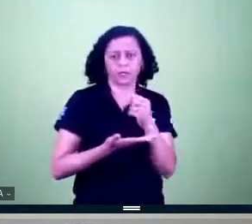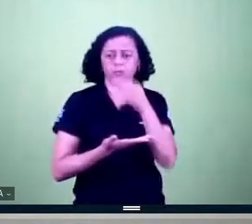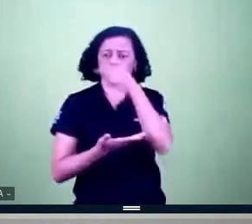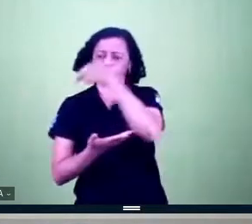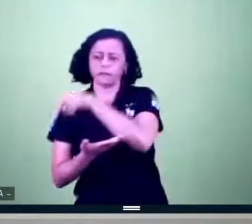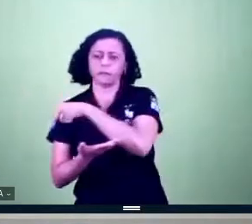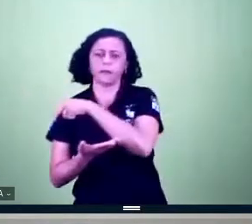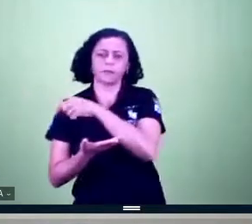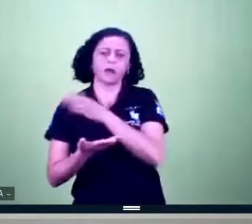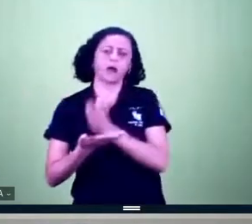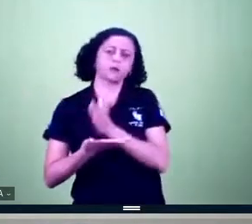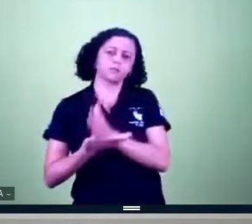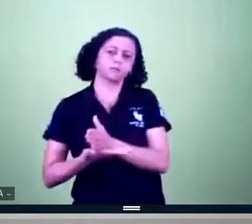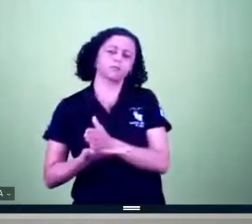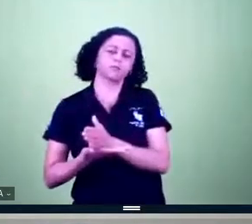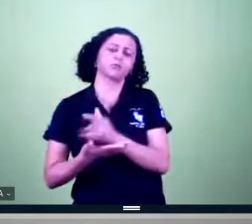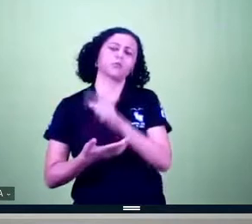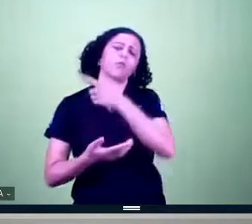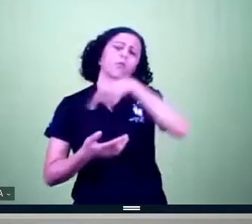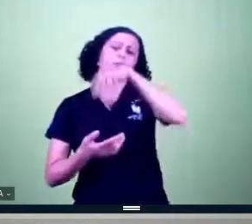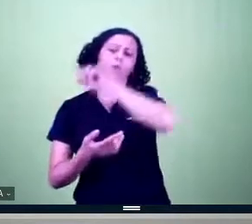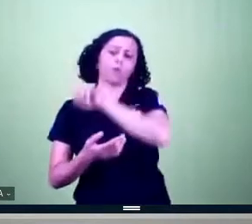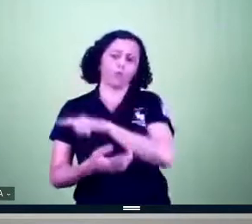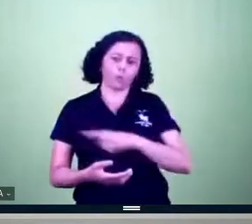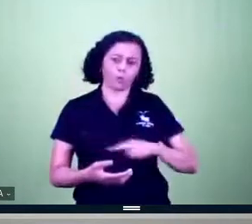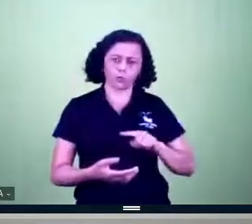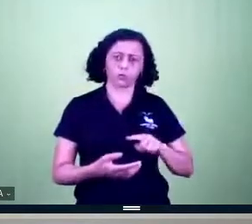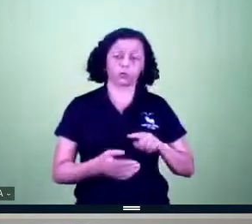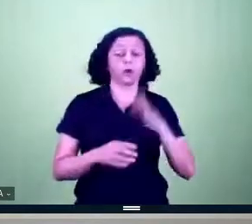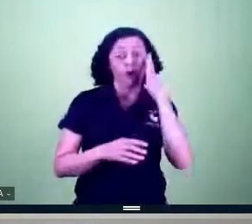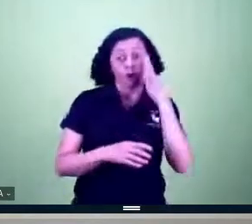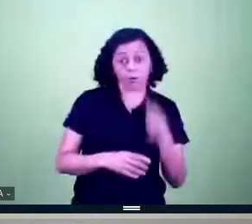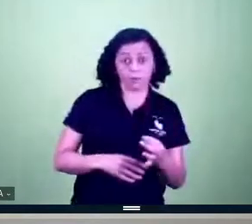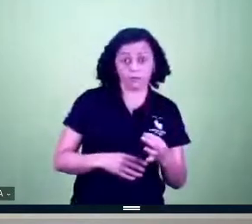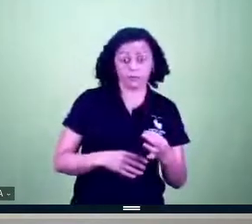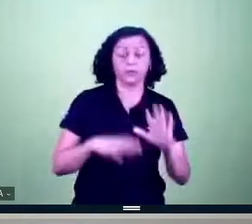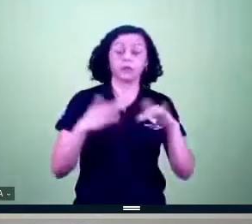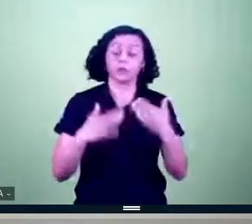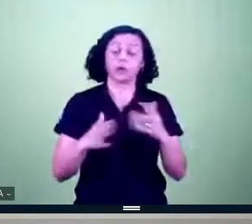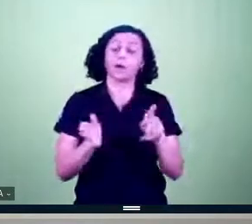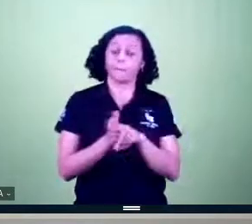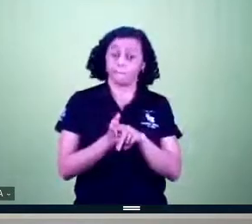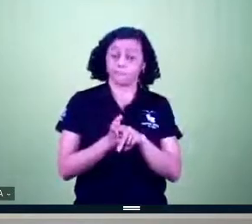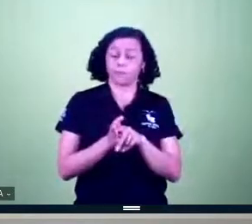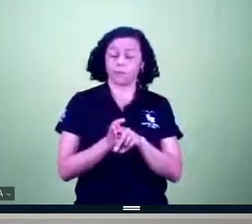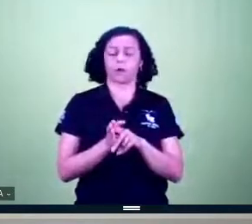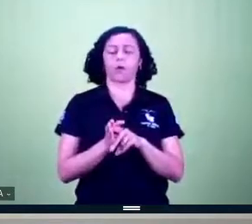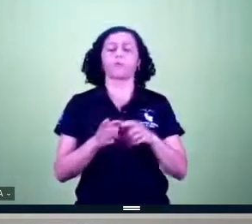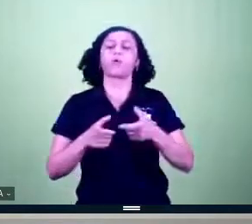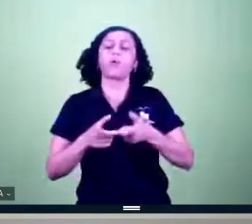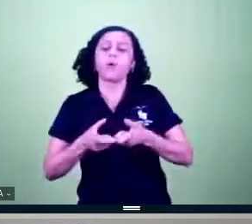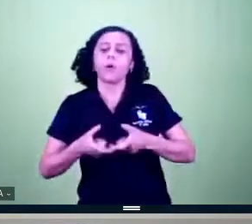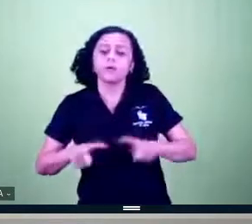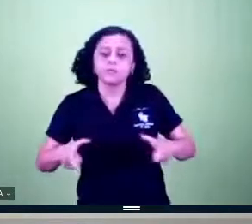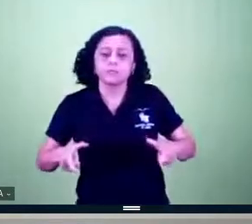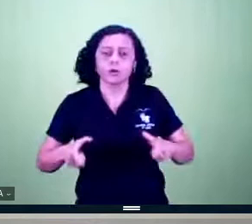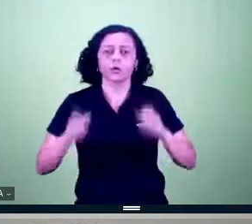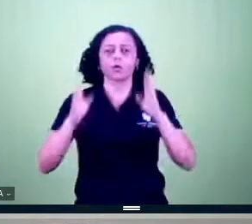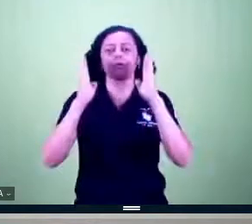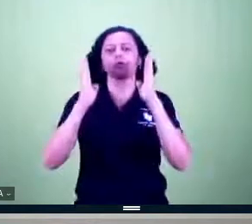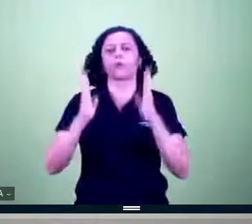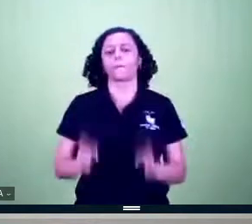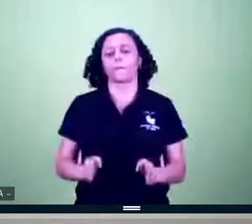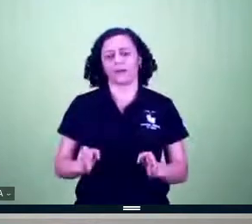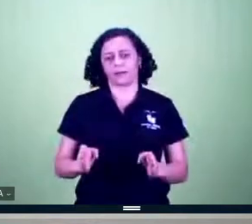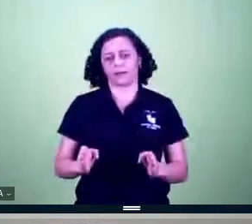outra metade ia passar pelo outro ramo. Consegue entender? Então isso aqui seria um circuito em paralelo. Na verdade, aqui um circuito